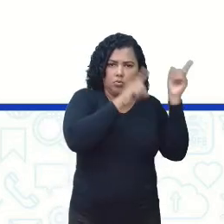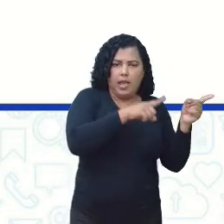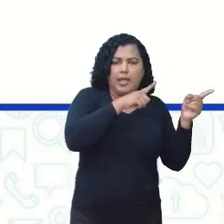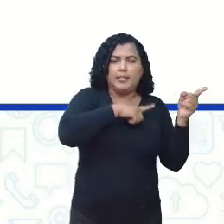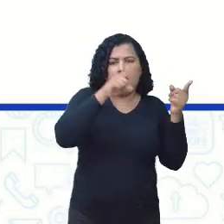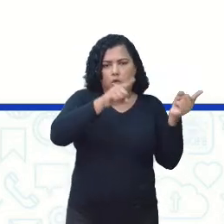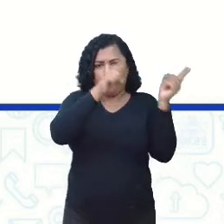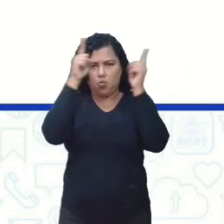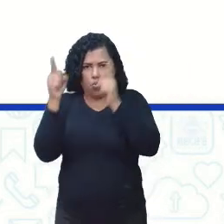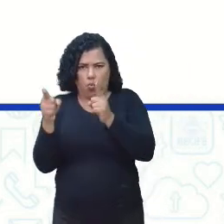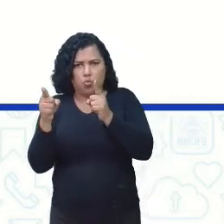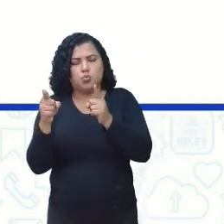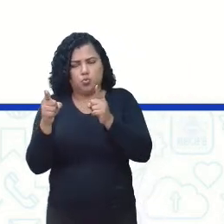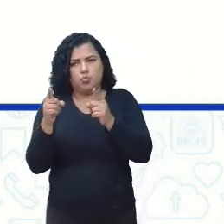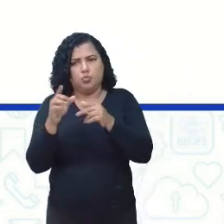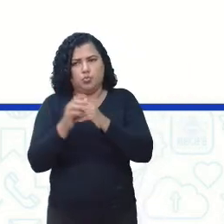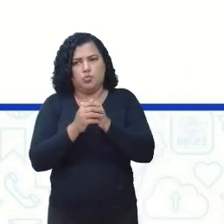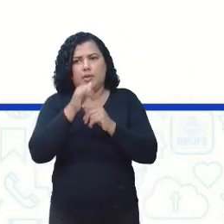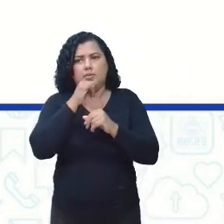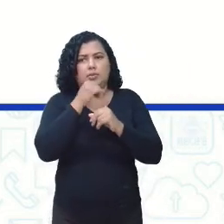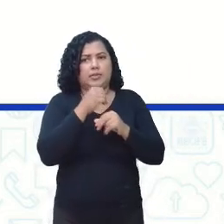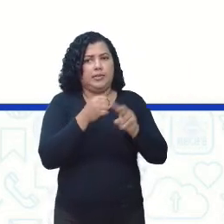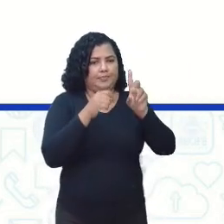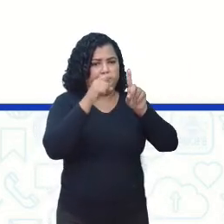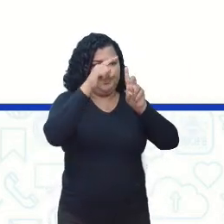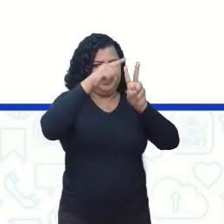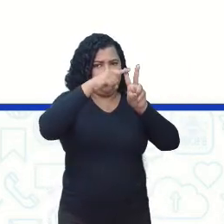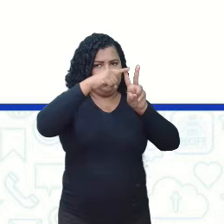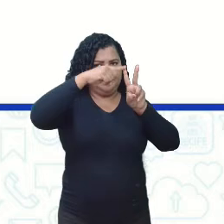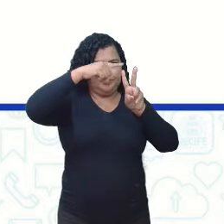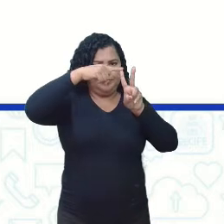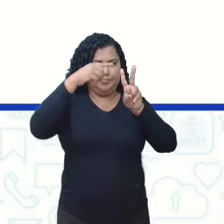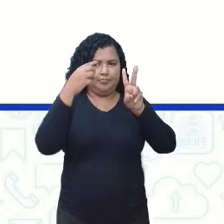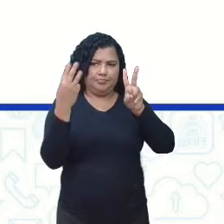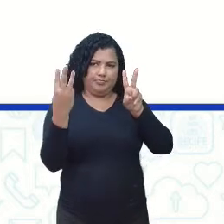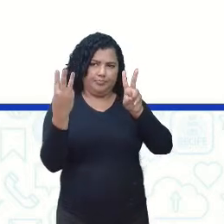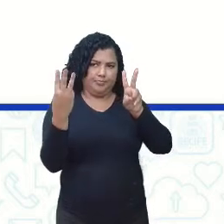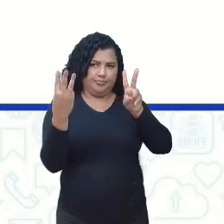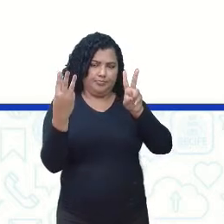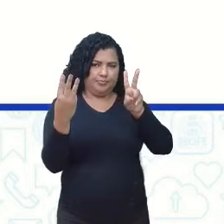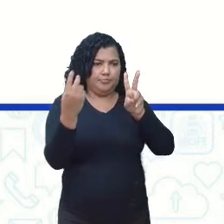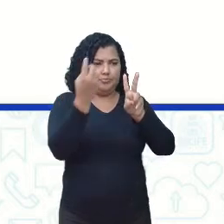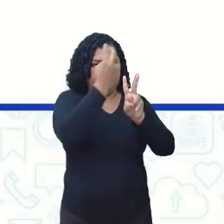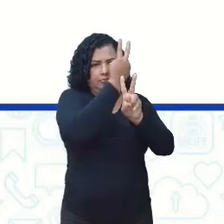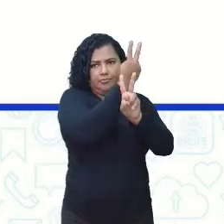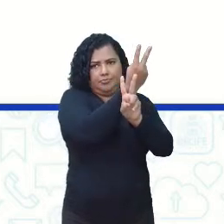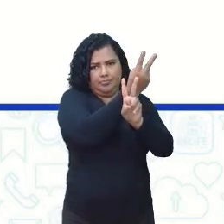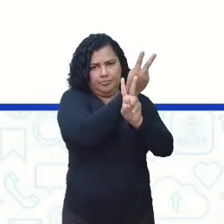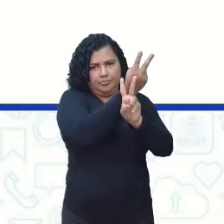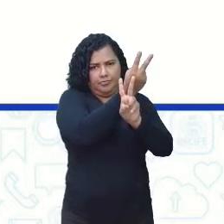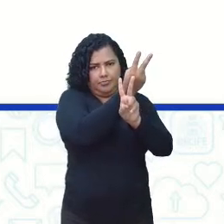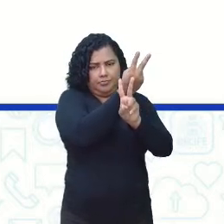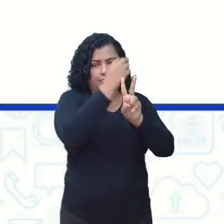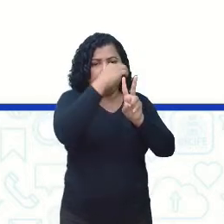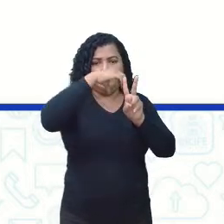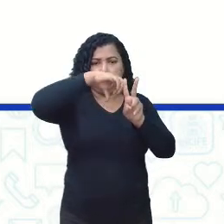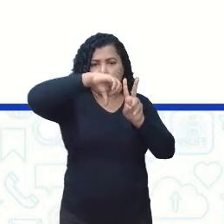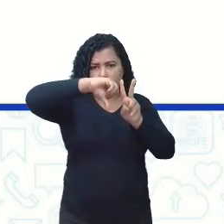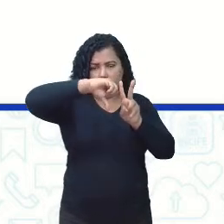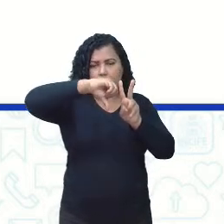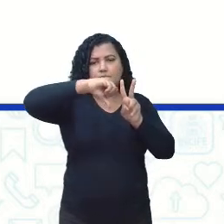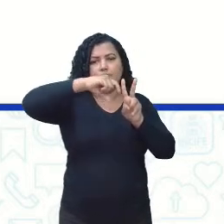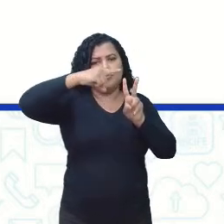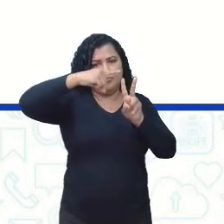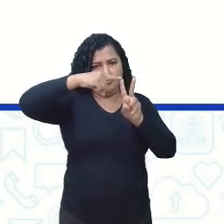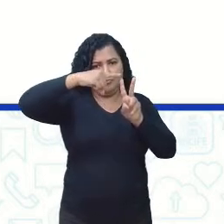na radiciação. Ou seja, eu tenho o 3, que é a base, eu tenho o 2, que é o expoente, e eu tenho o